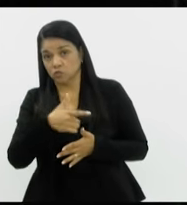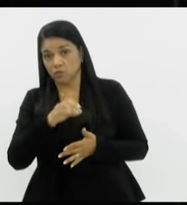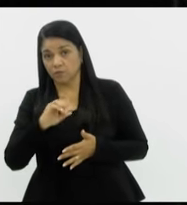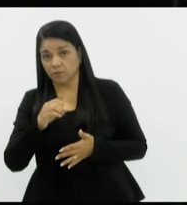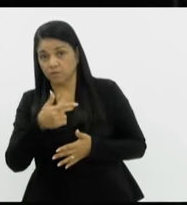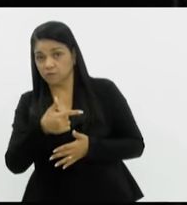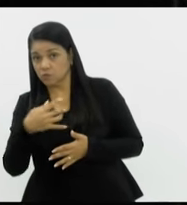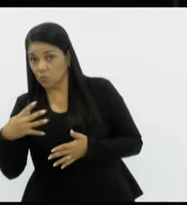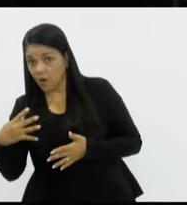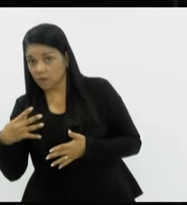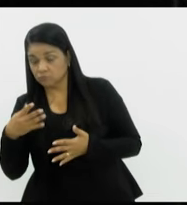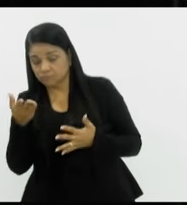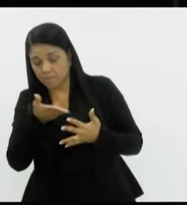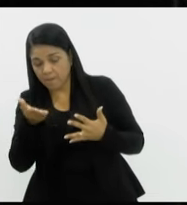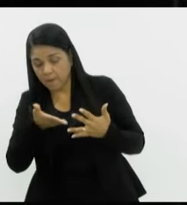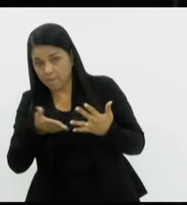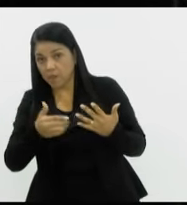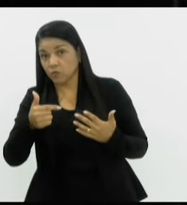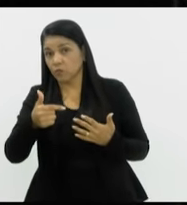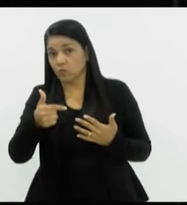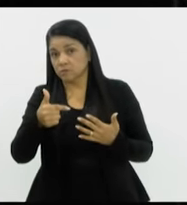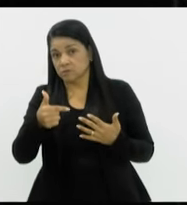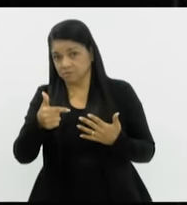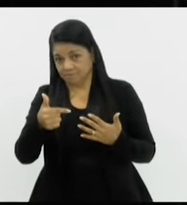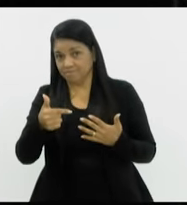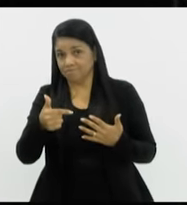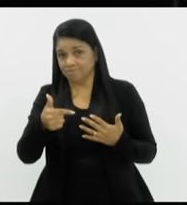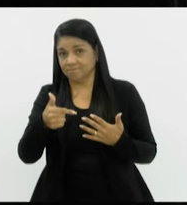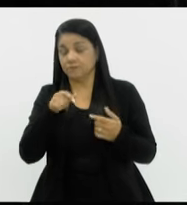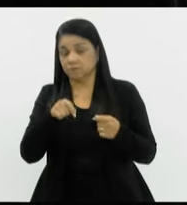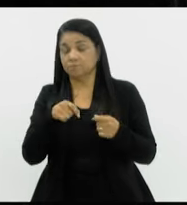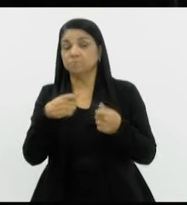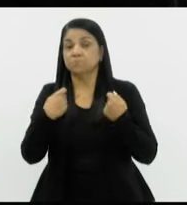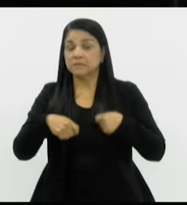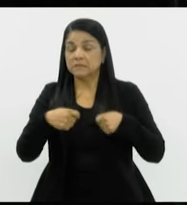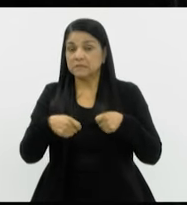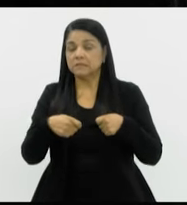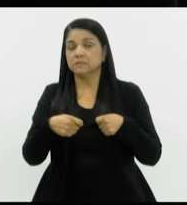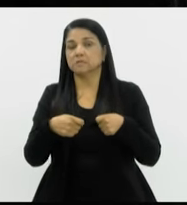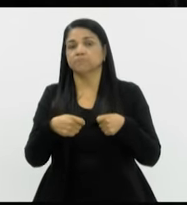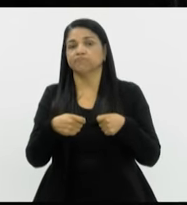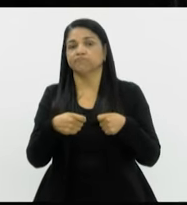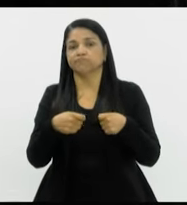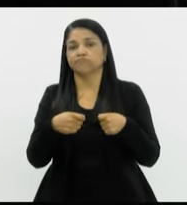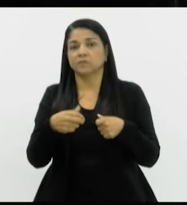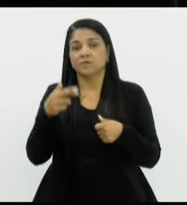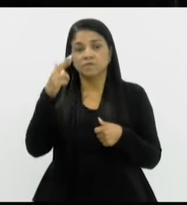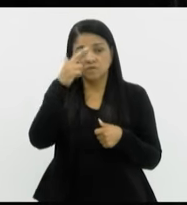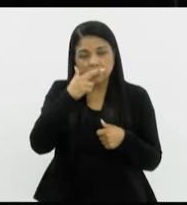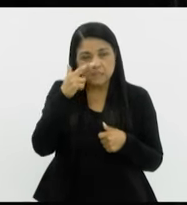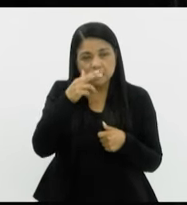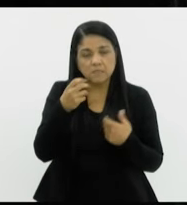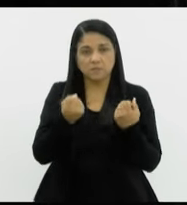necessário regularizar esses veículos, né, que estão